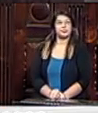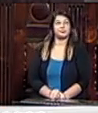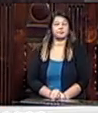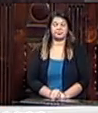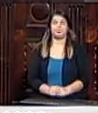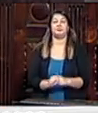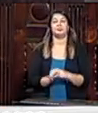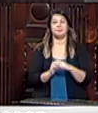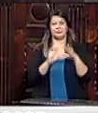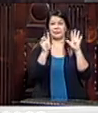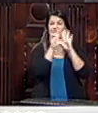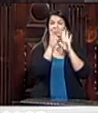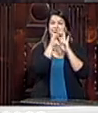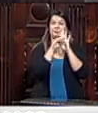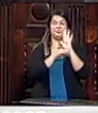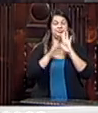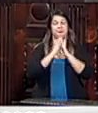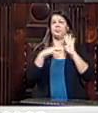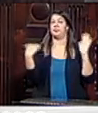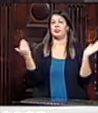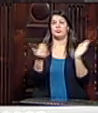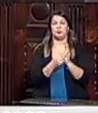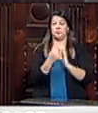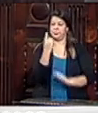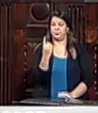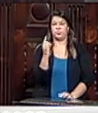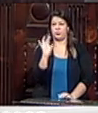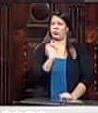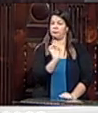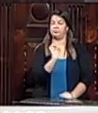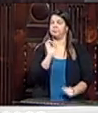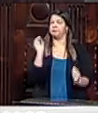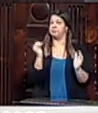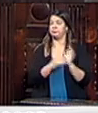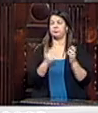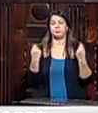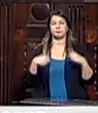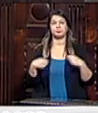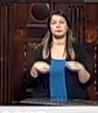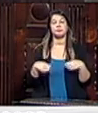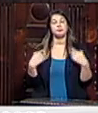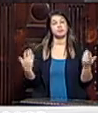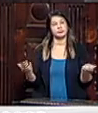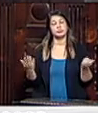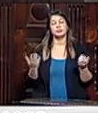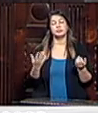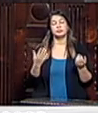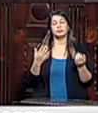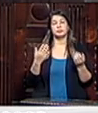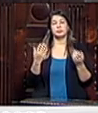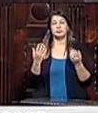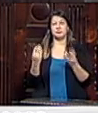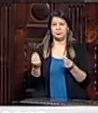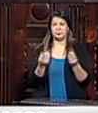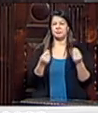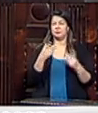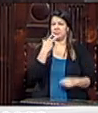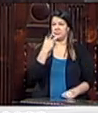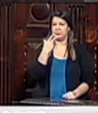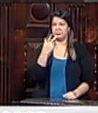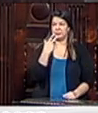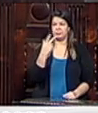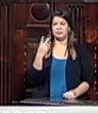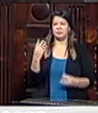valer para todos. E aí, 2 breves comentários, que não